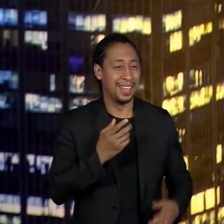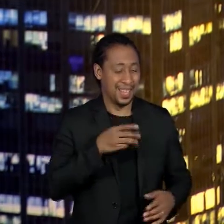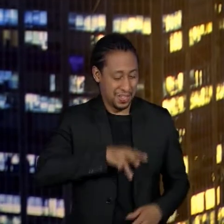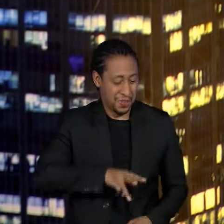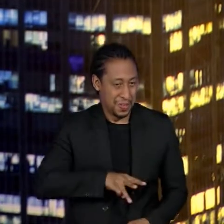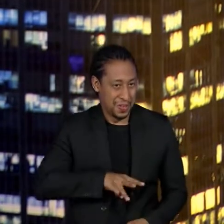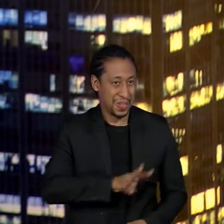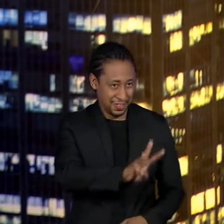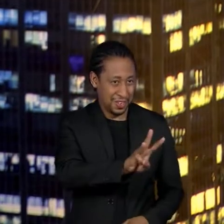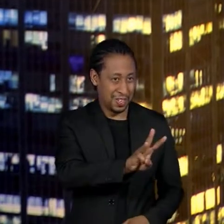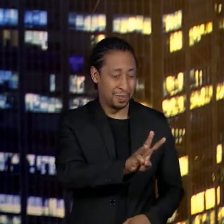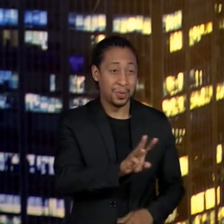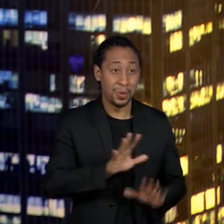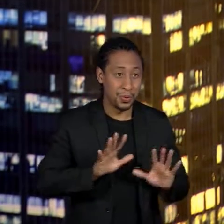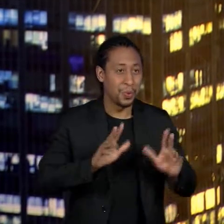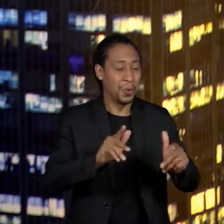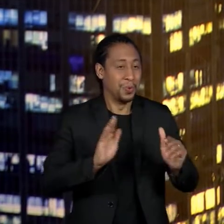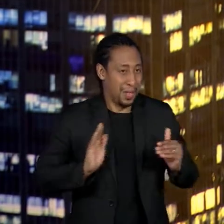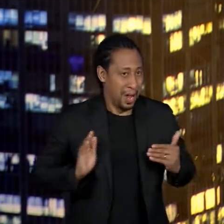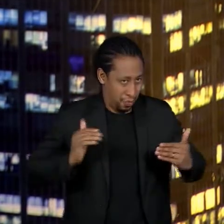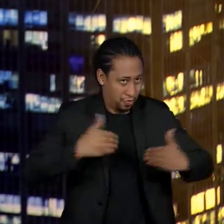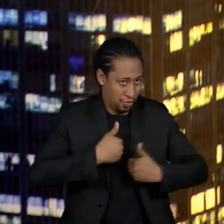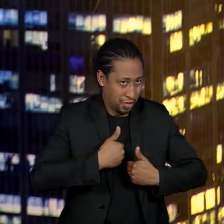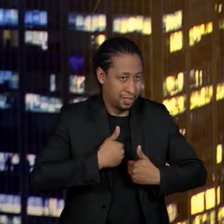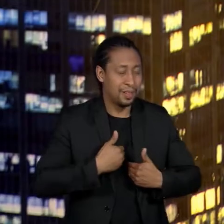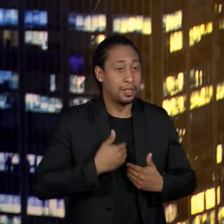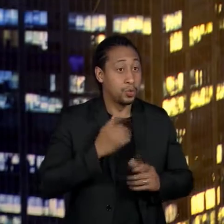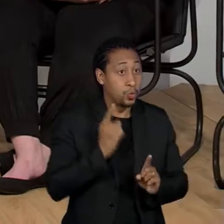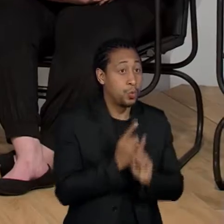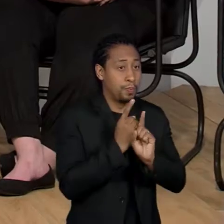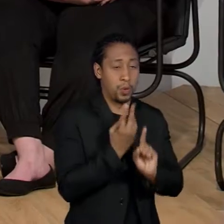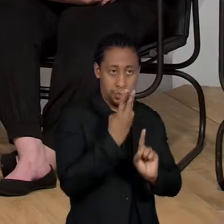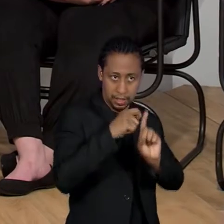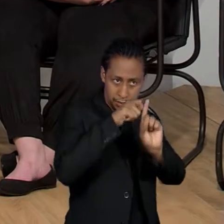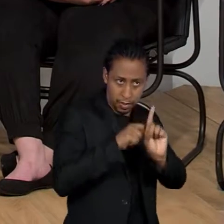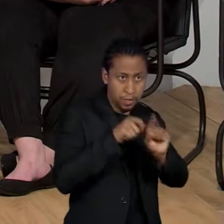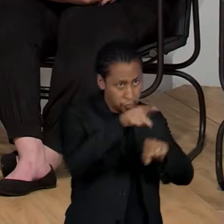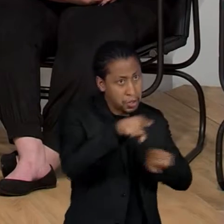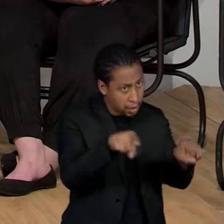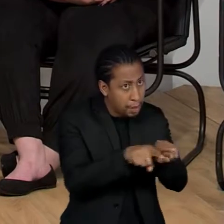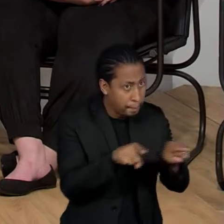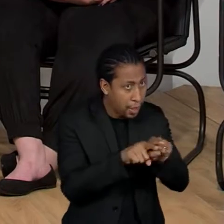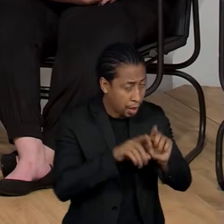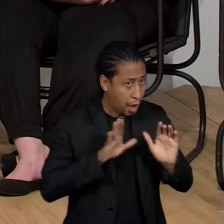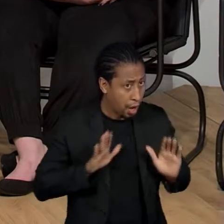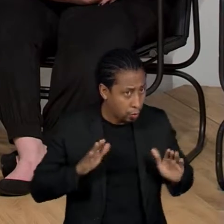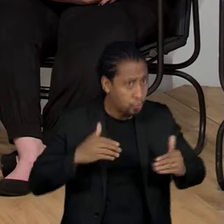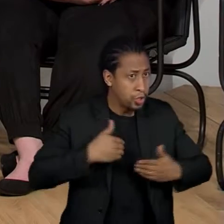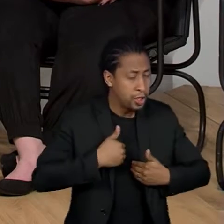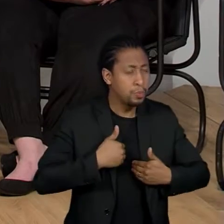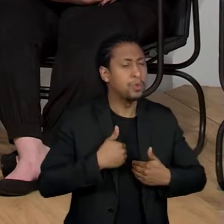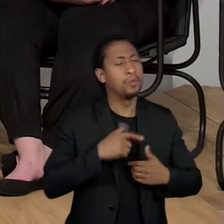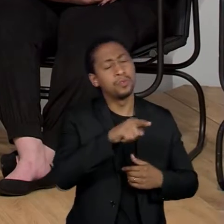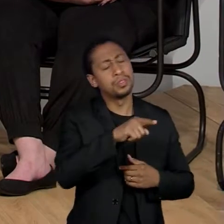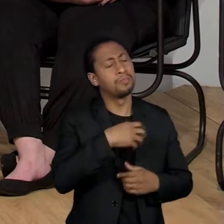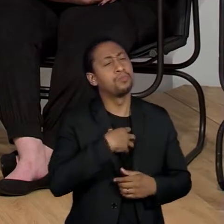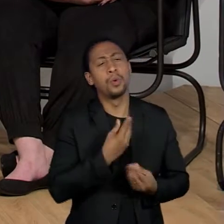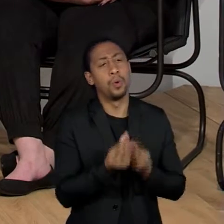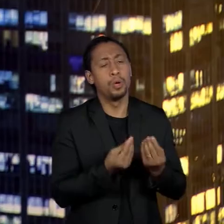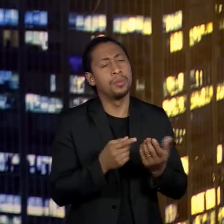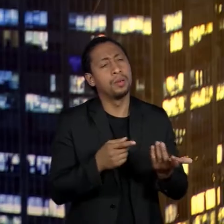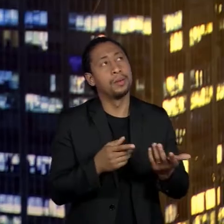tinham 1 ano e 3 meses, e há 1 ano você também teve o diagnóstico de autismo. E você, quanto que costuma ouvir? Ah, mas